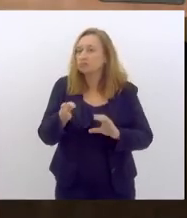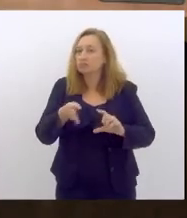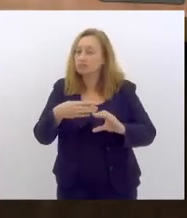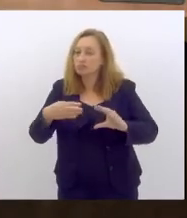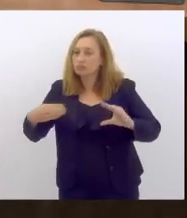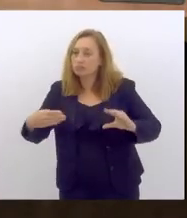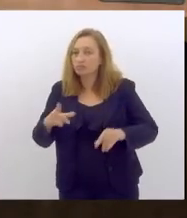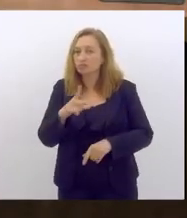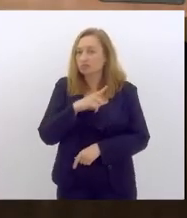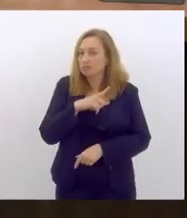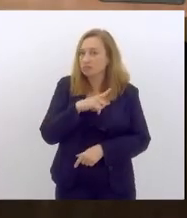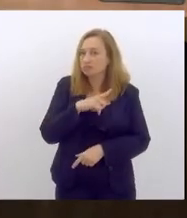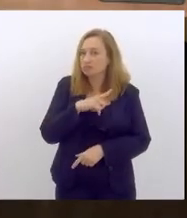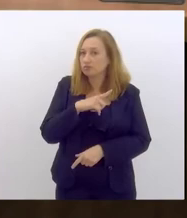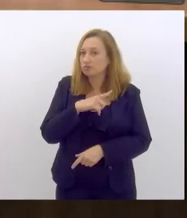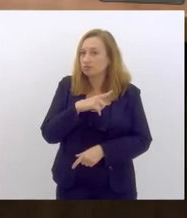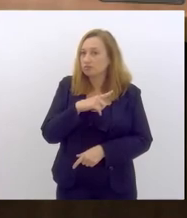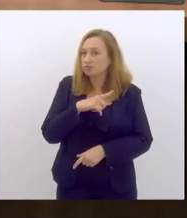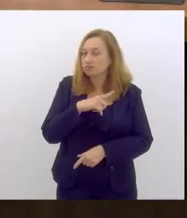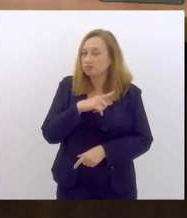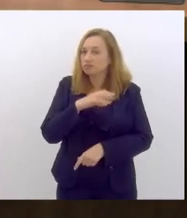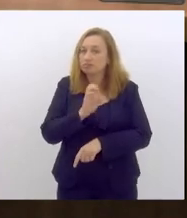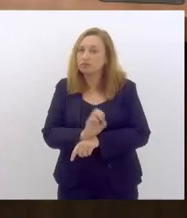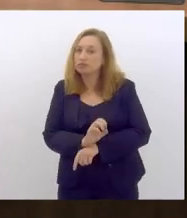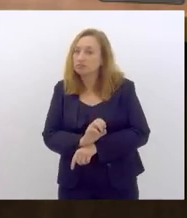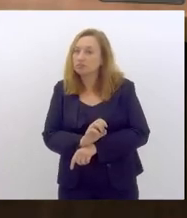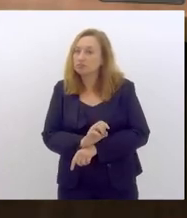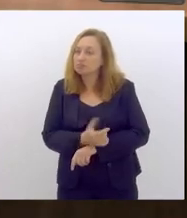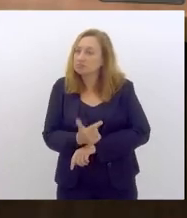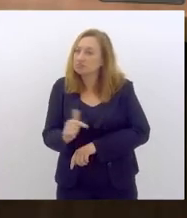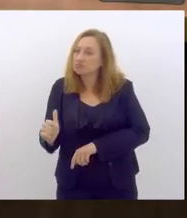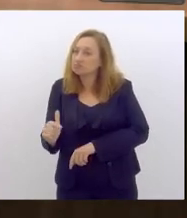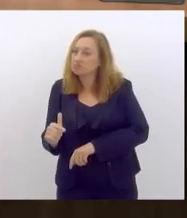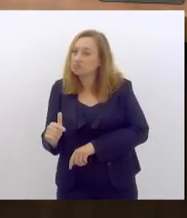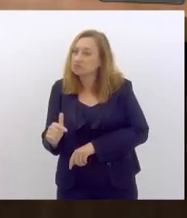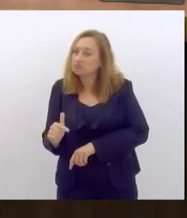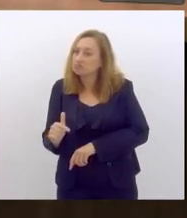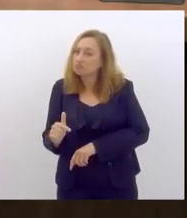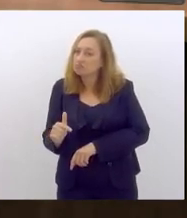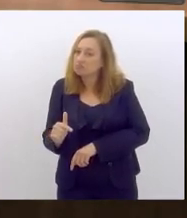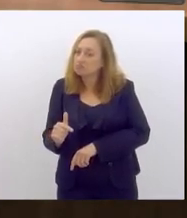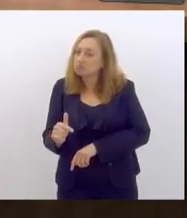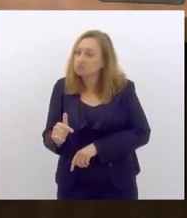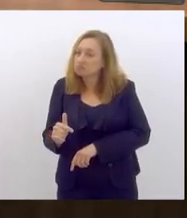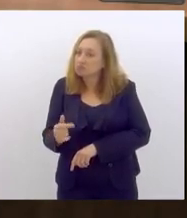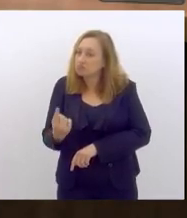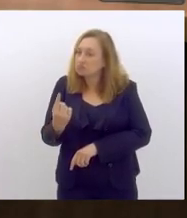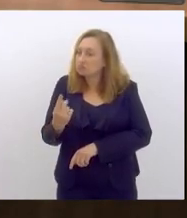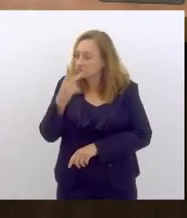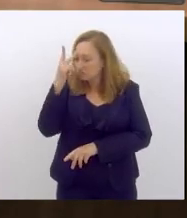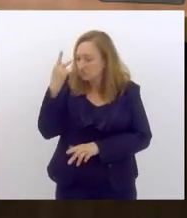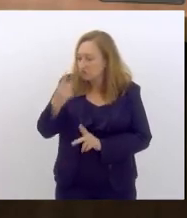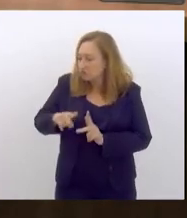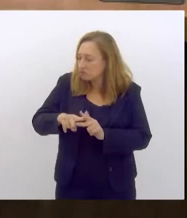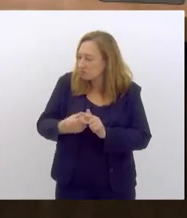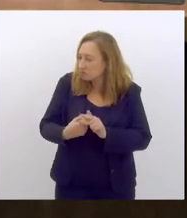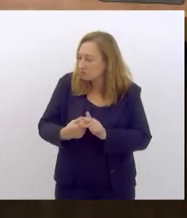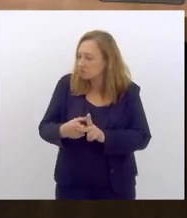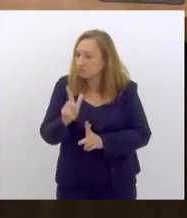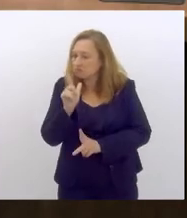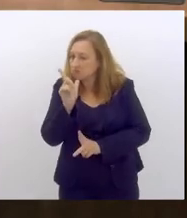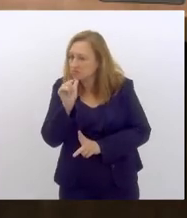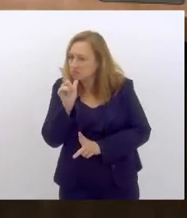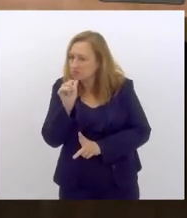passa do Estado por não ter ninguém na manutenção das suas redes de